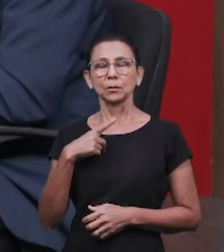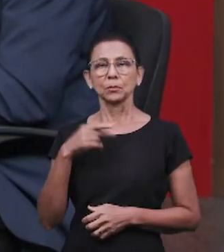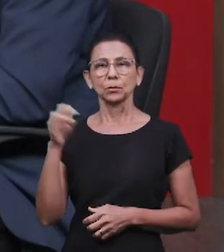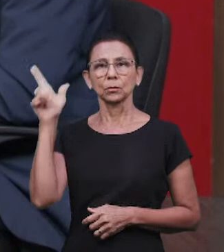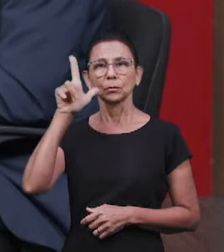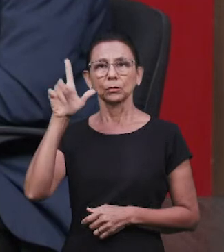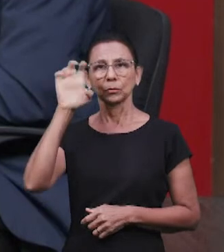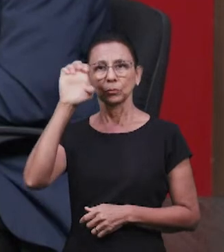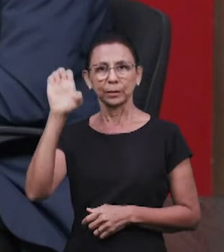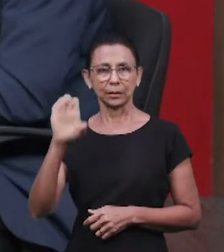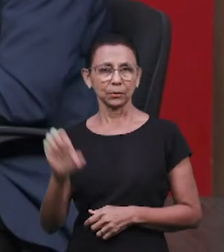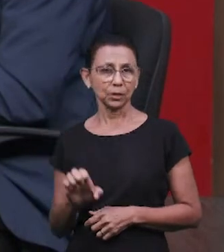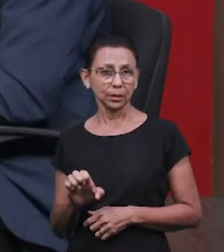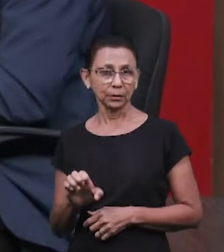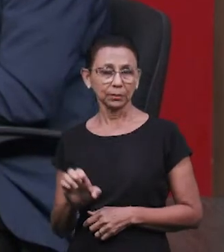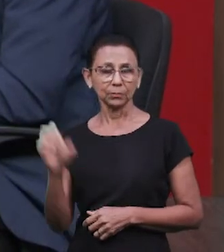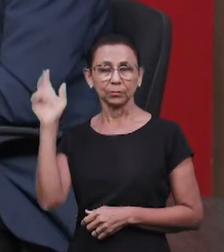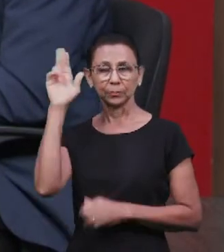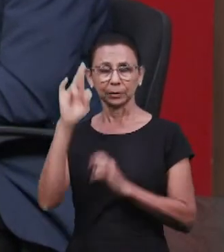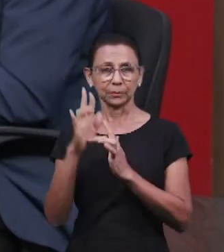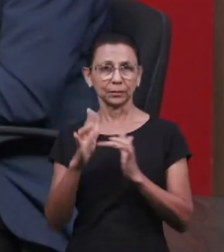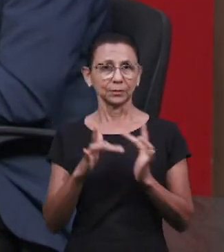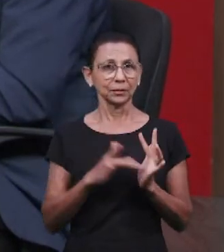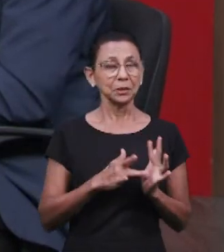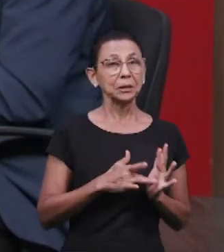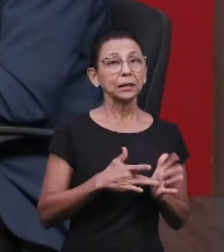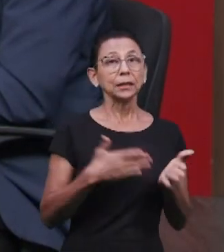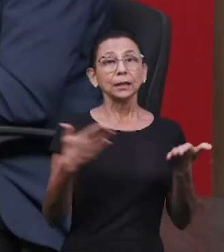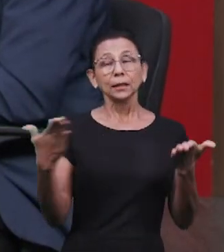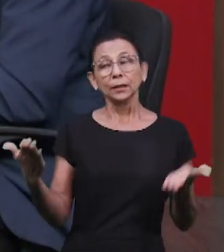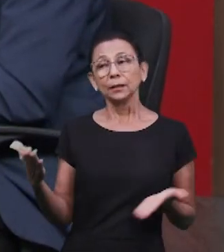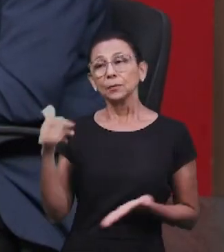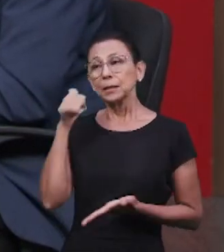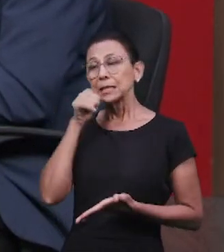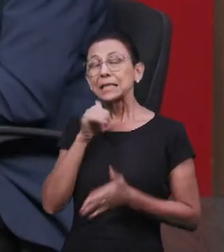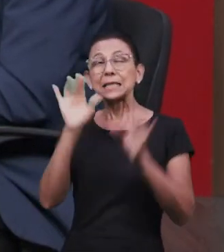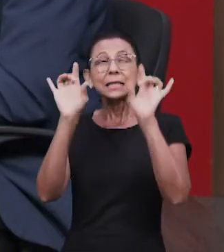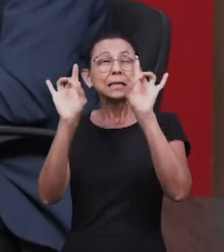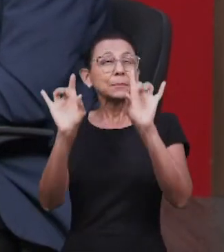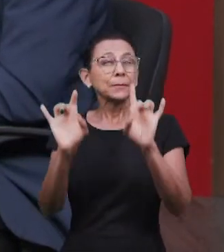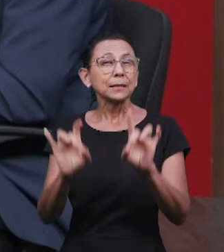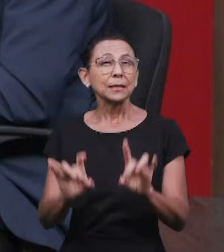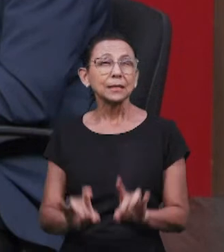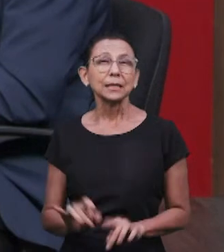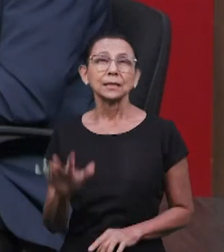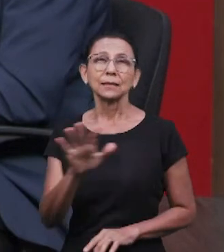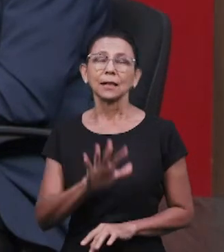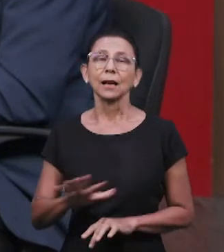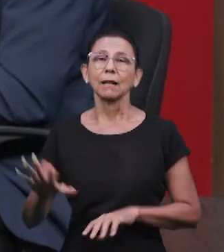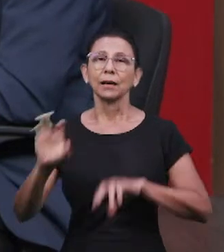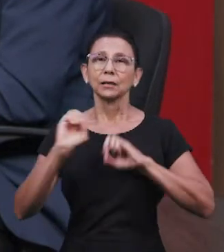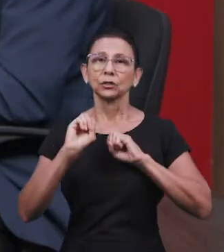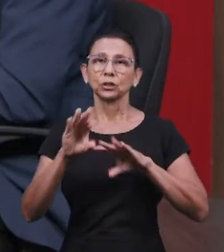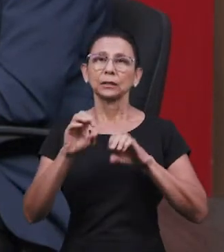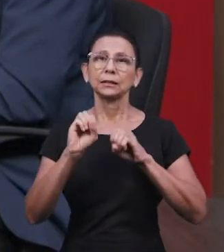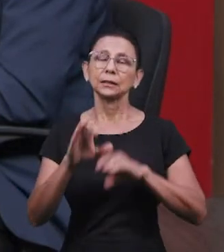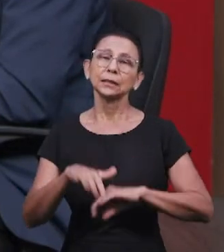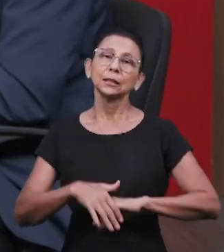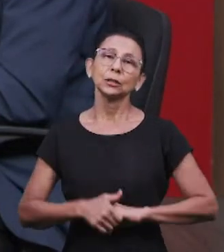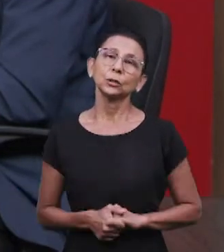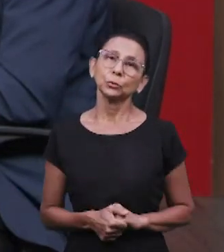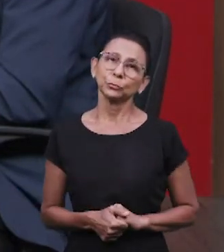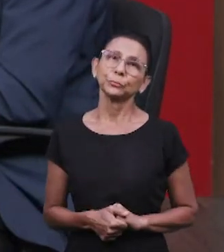tanto pelo pastor Luiz Eugênio, que está sempre aqui conosco. Luiz, a paz do Senhor. Paz do Senhor, Jesus. Como as nossas irmãs que são especialistas na área